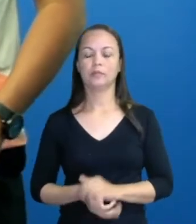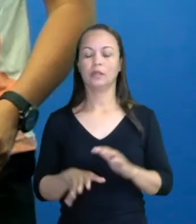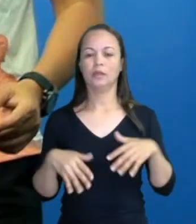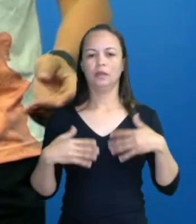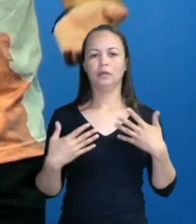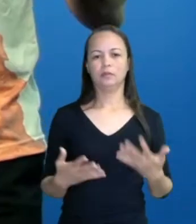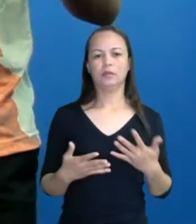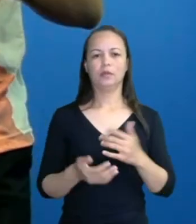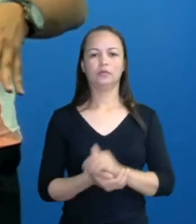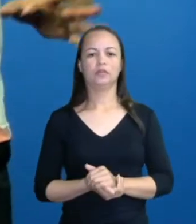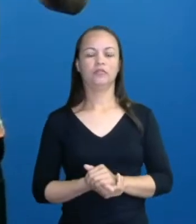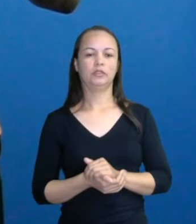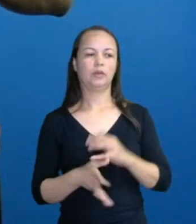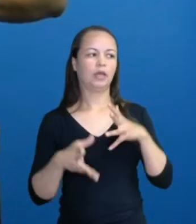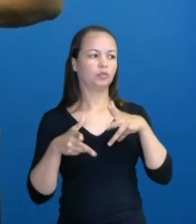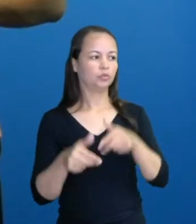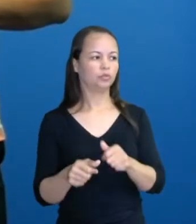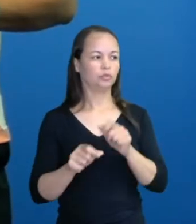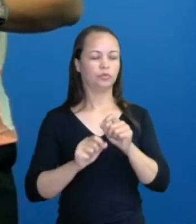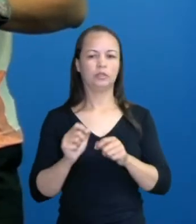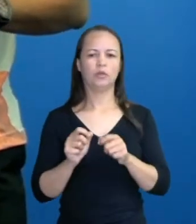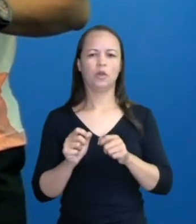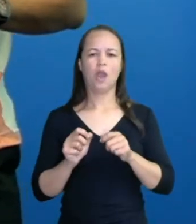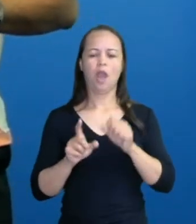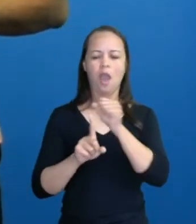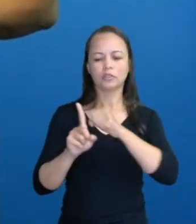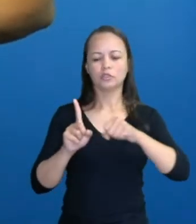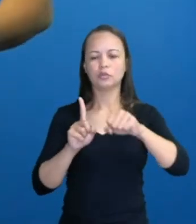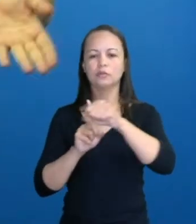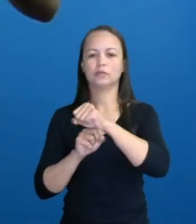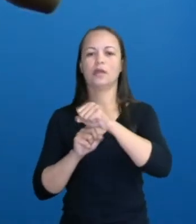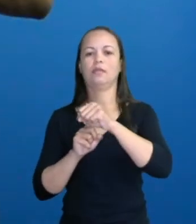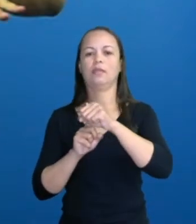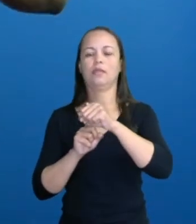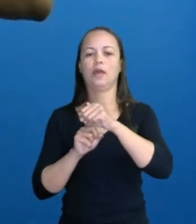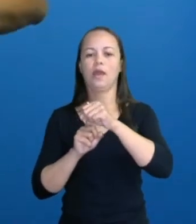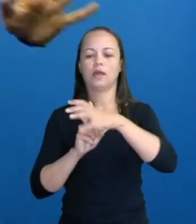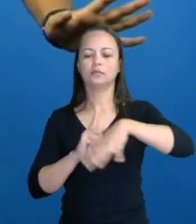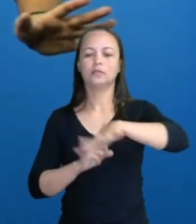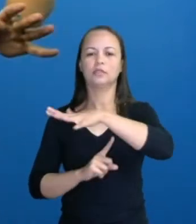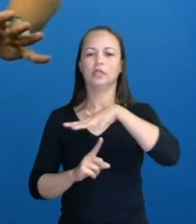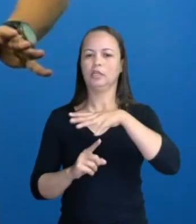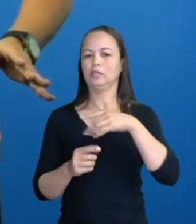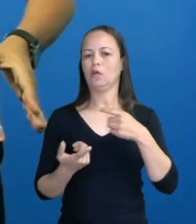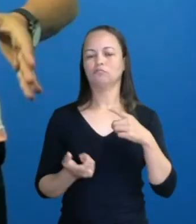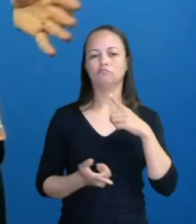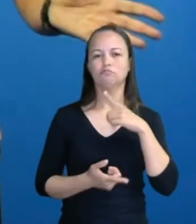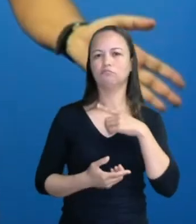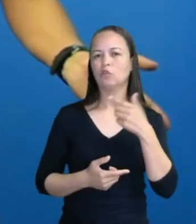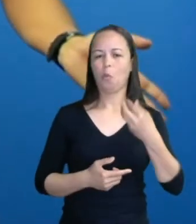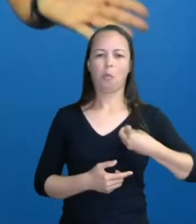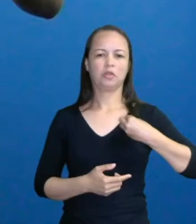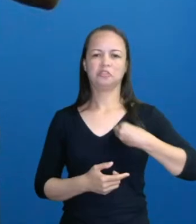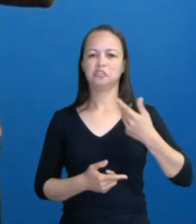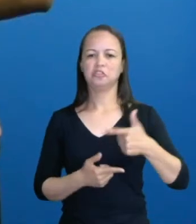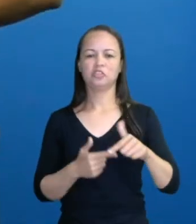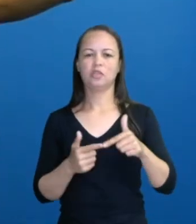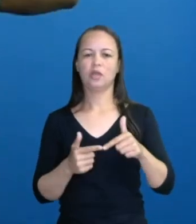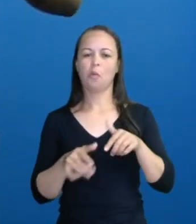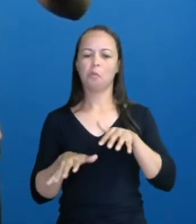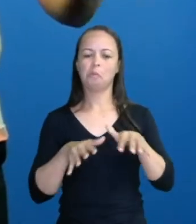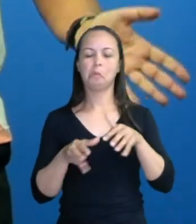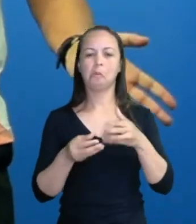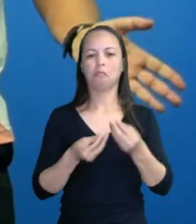Então, devido a tudo isso, a sociedade ela vai ser estamental, como eu disse, não tem mobilidade, não existe uma